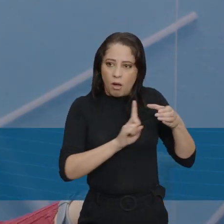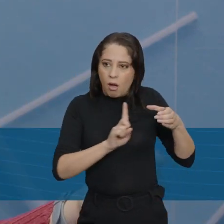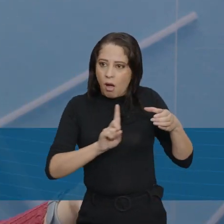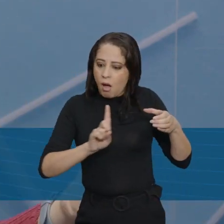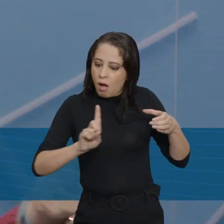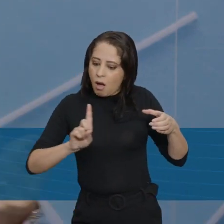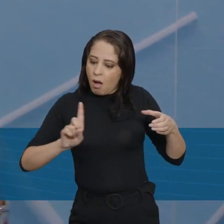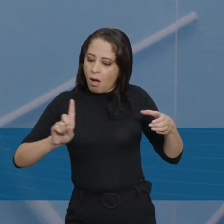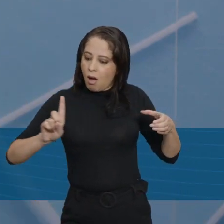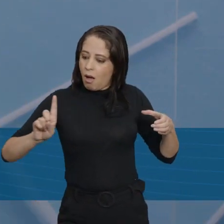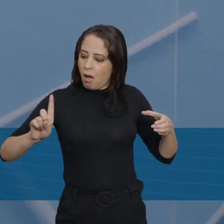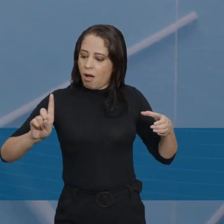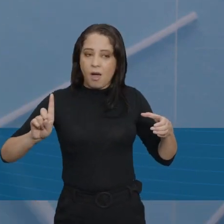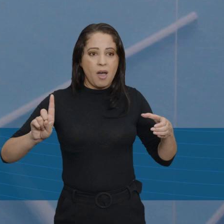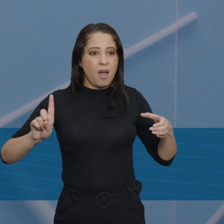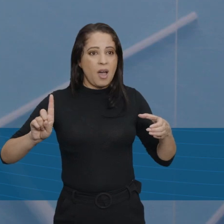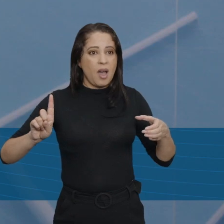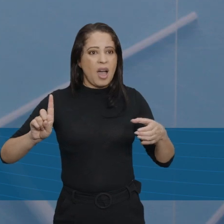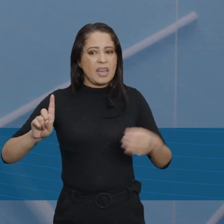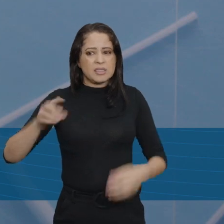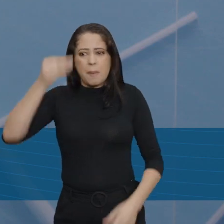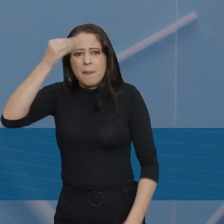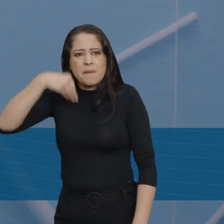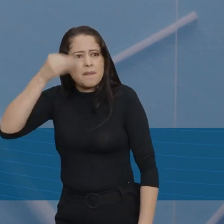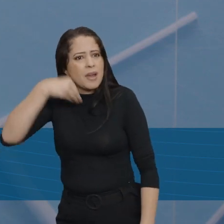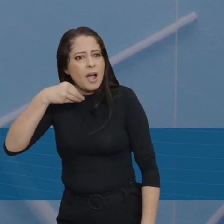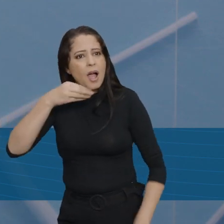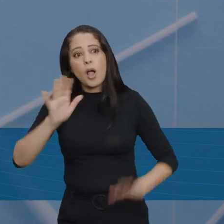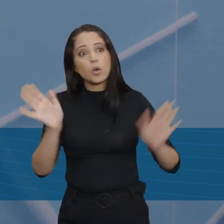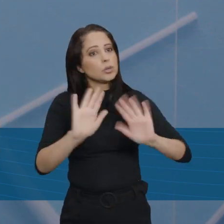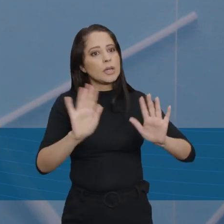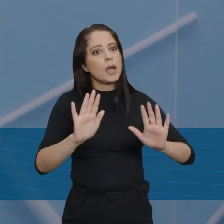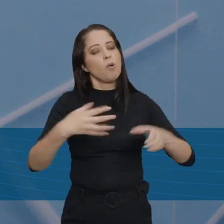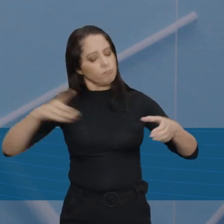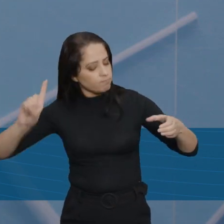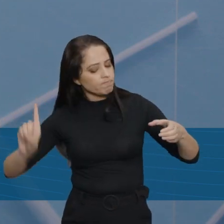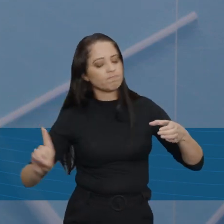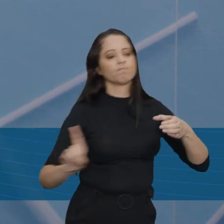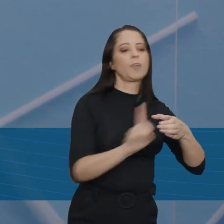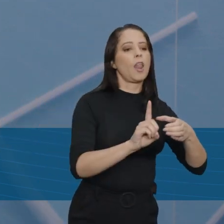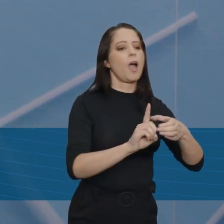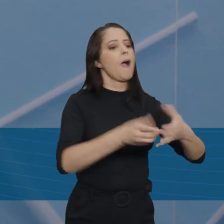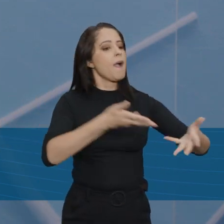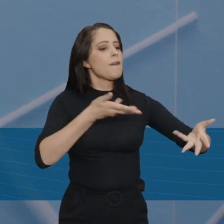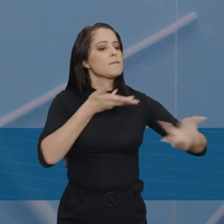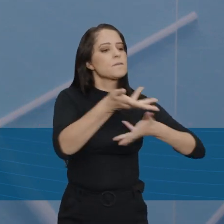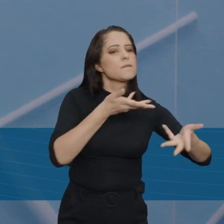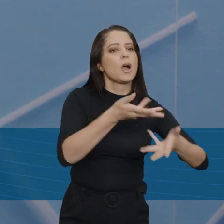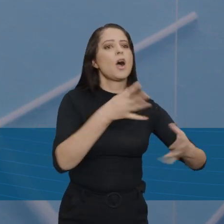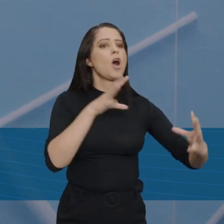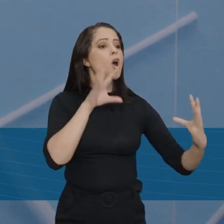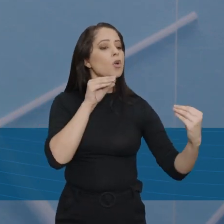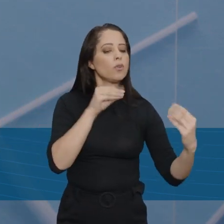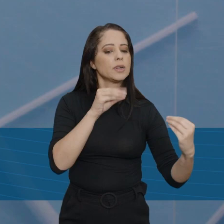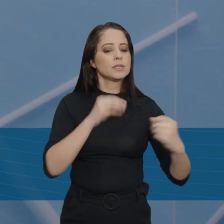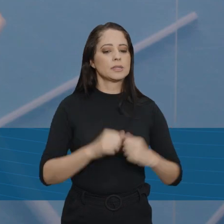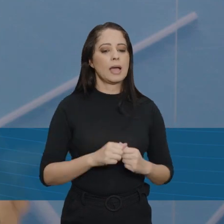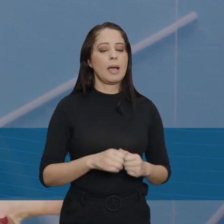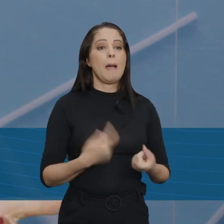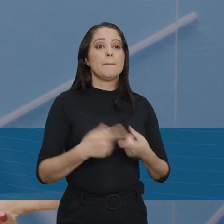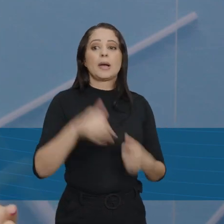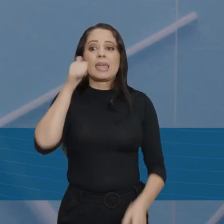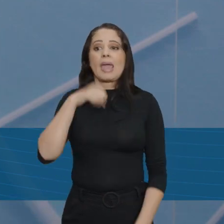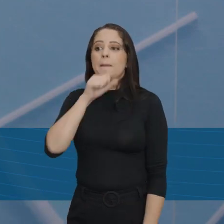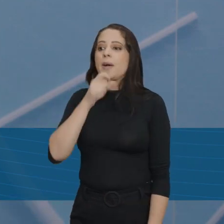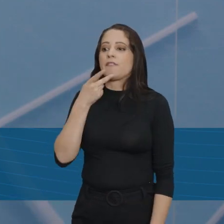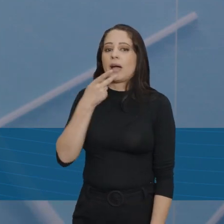enfraquecendo, né, é tão diferente poder aí conversar, uma escola que abre o espaço para conversar. E aí uma mãe